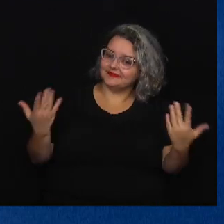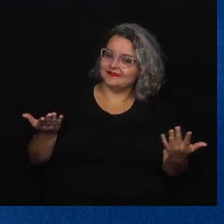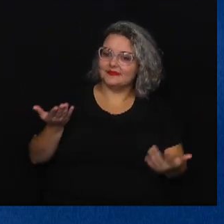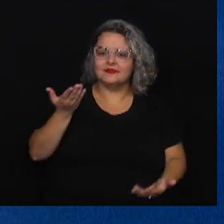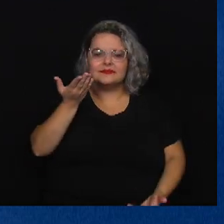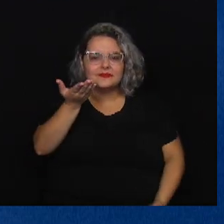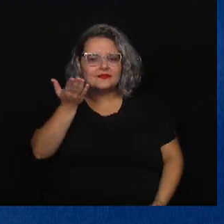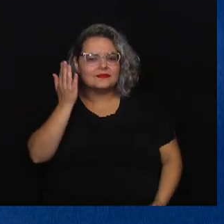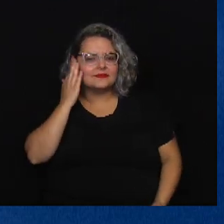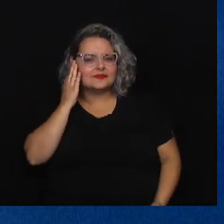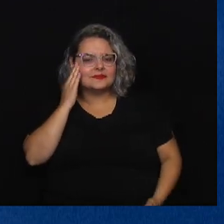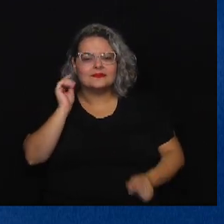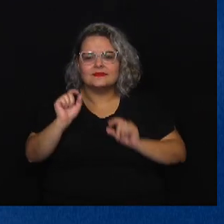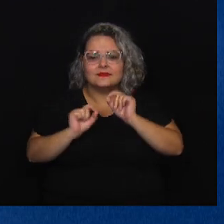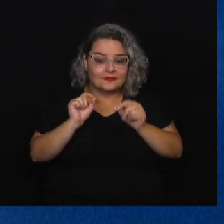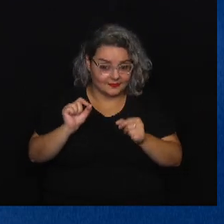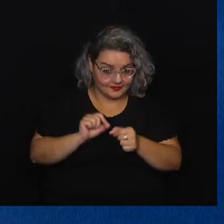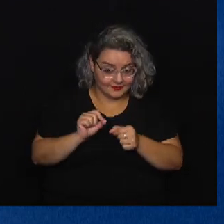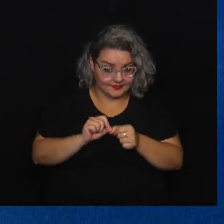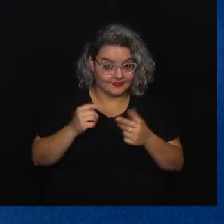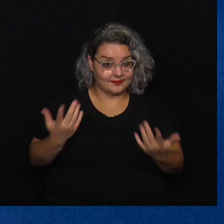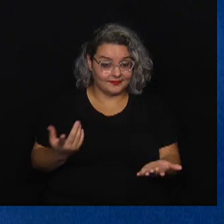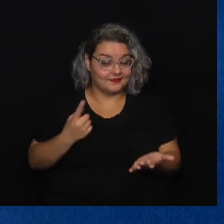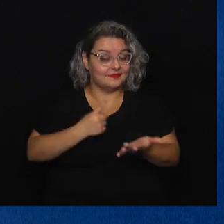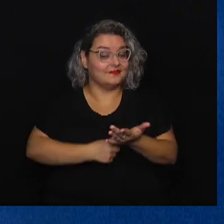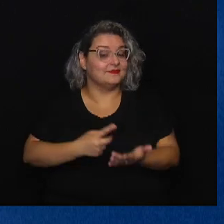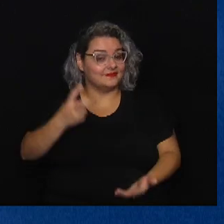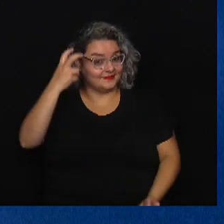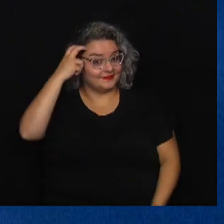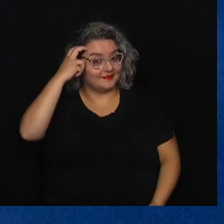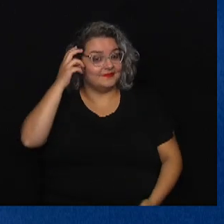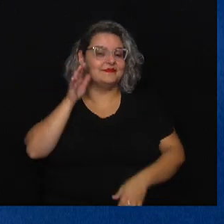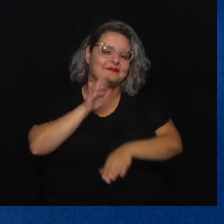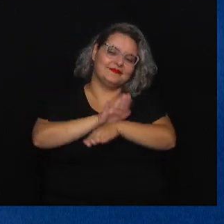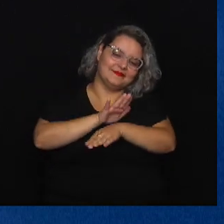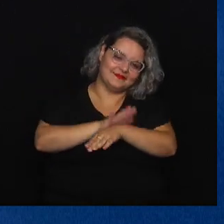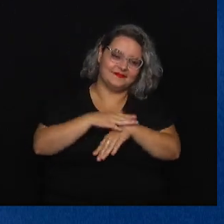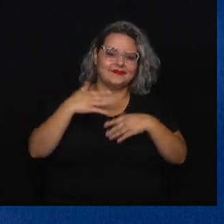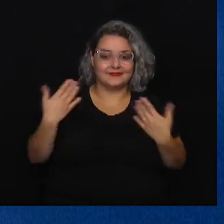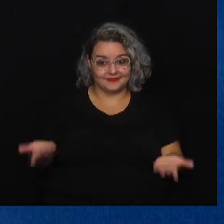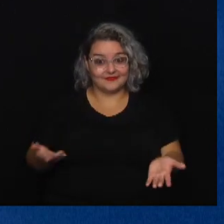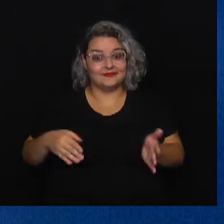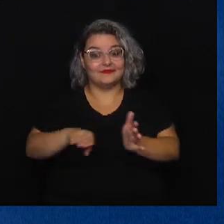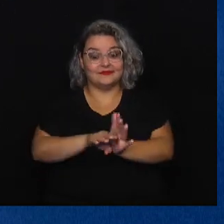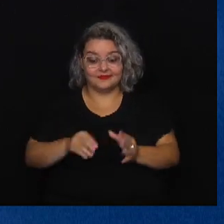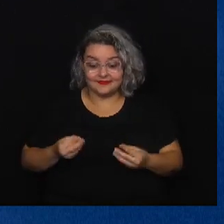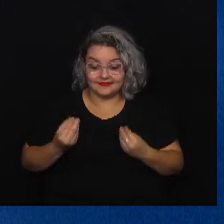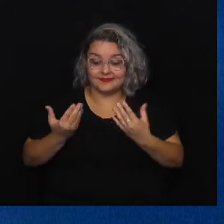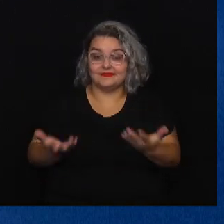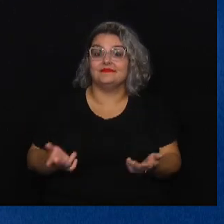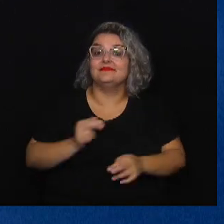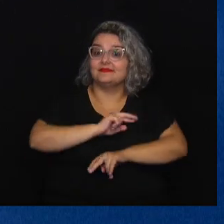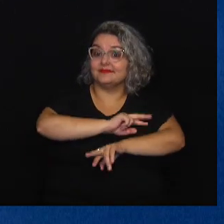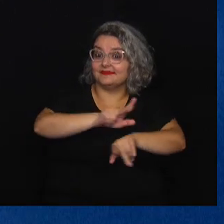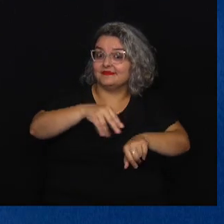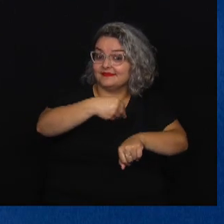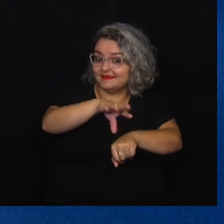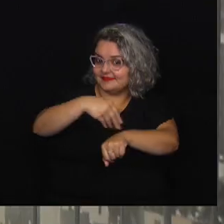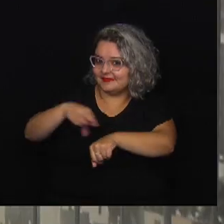já sabe o que vai fazer? A Agenda Cultural te ajuda e chega trazendo muitas